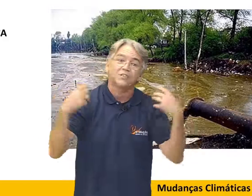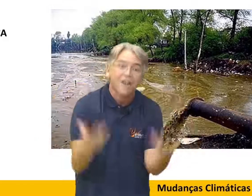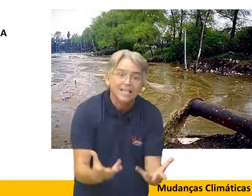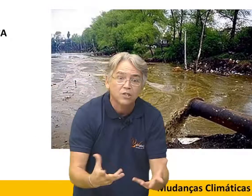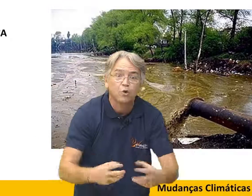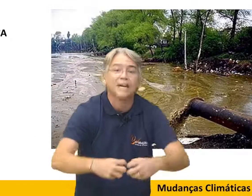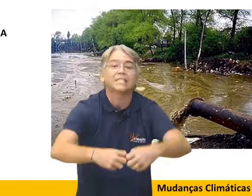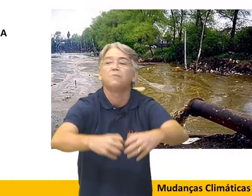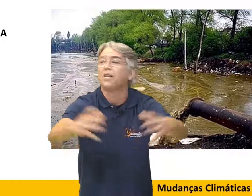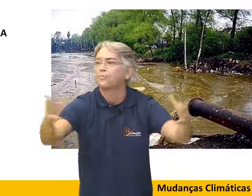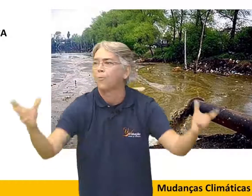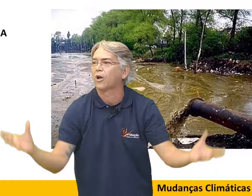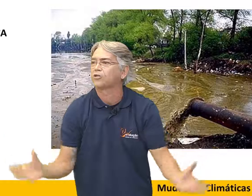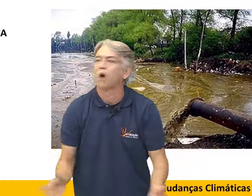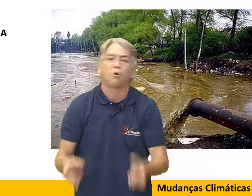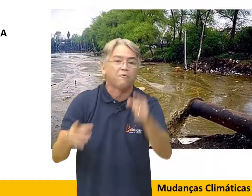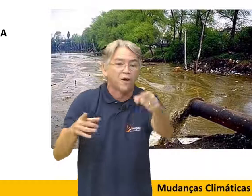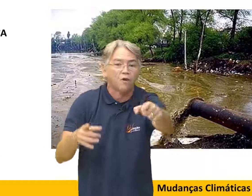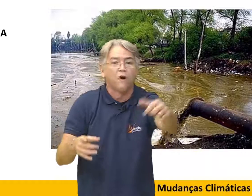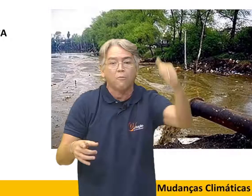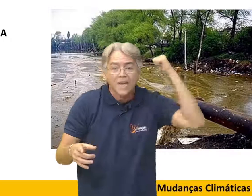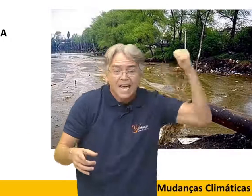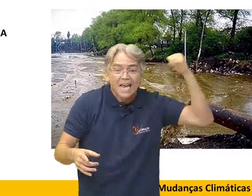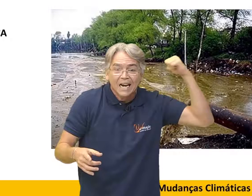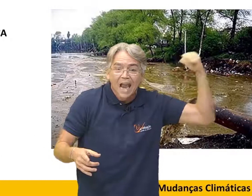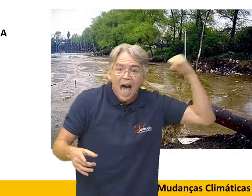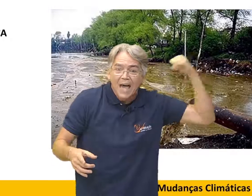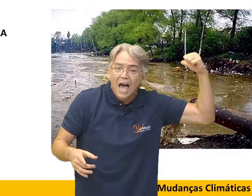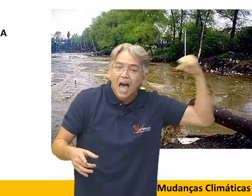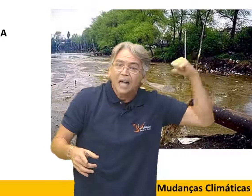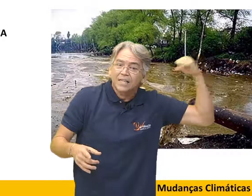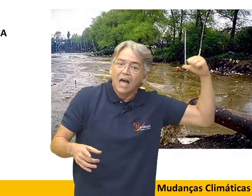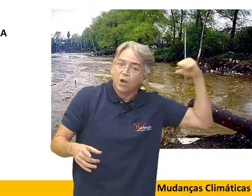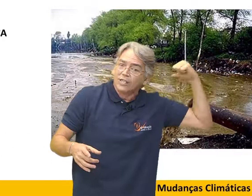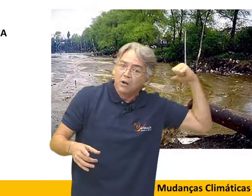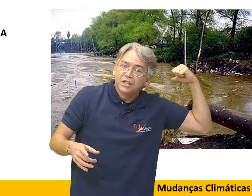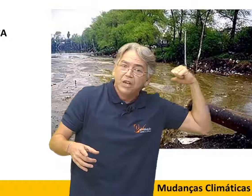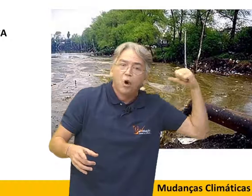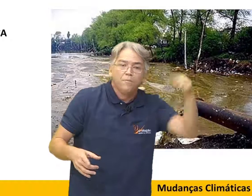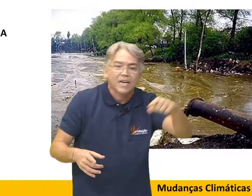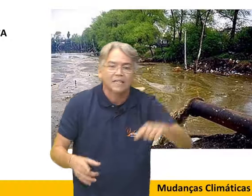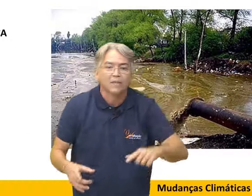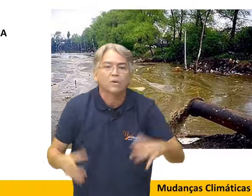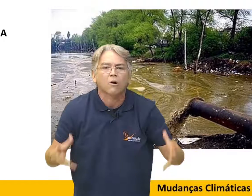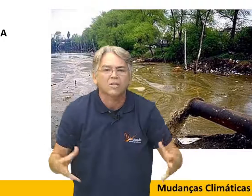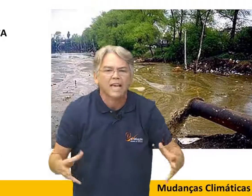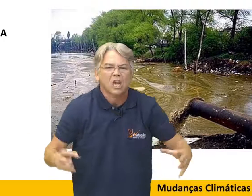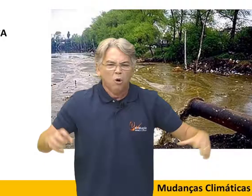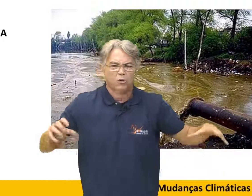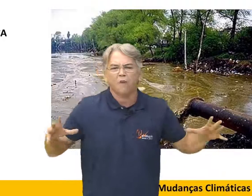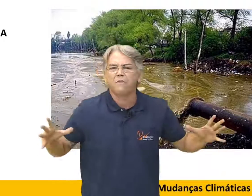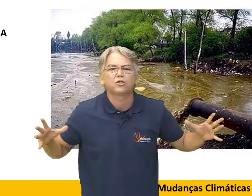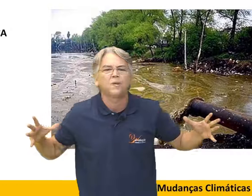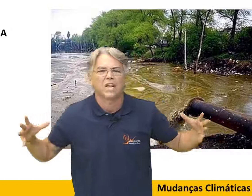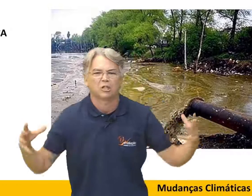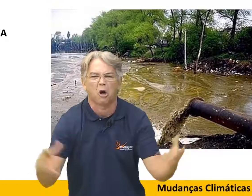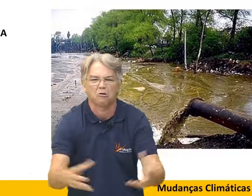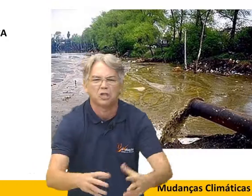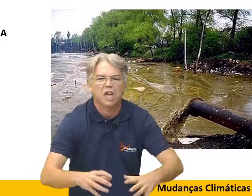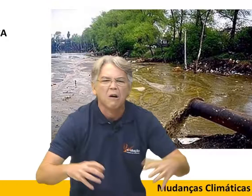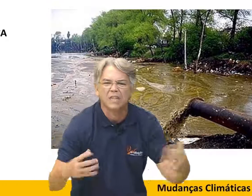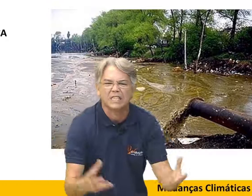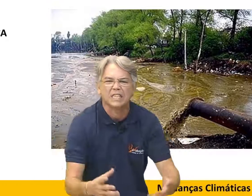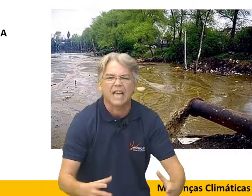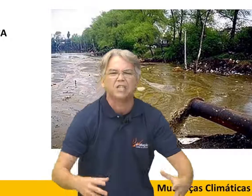Mas, às vezes, o crescimento populacional, como falou Valmir, lá na nossa aula anterior, migração, o que acontece? Os movimentos